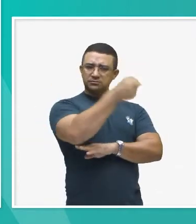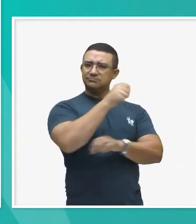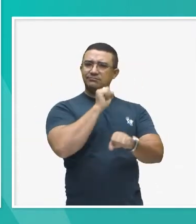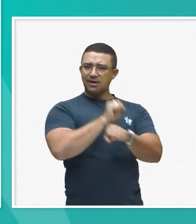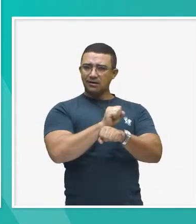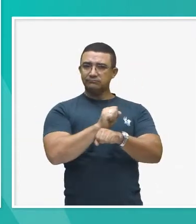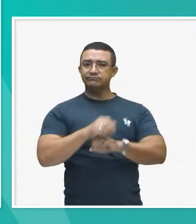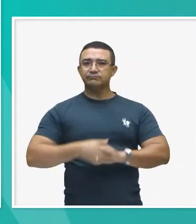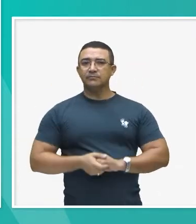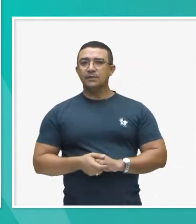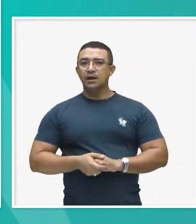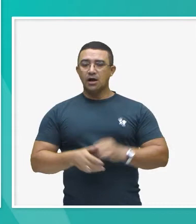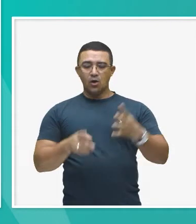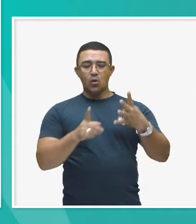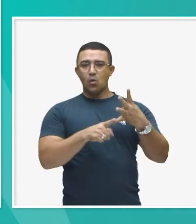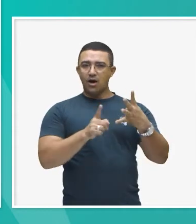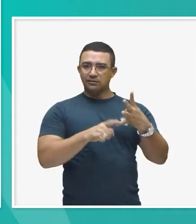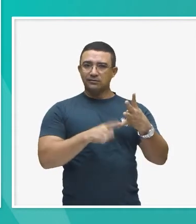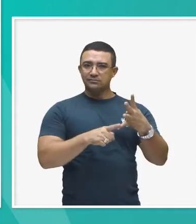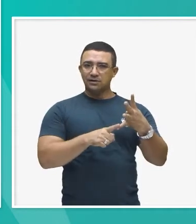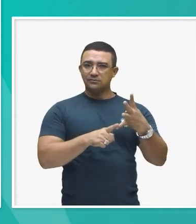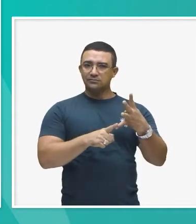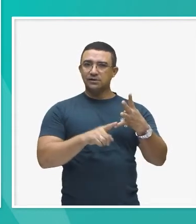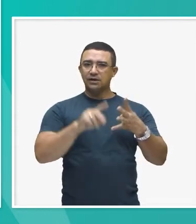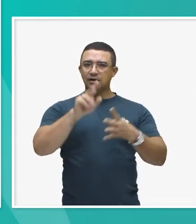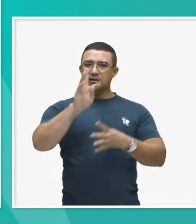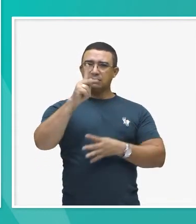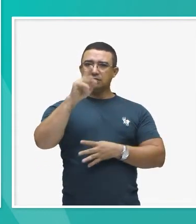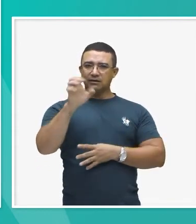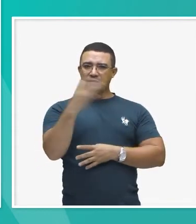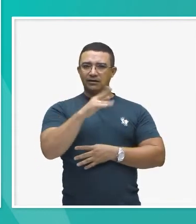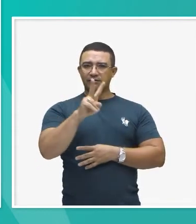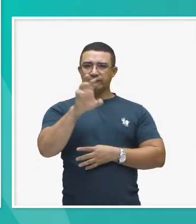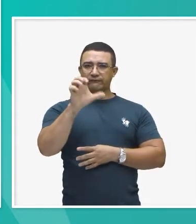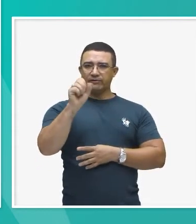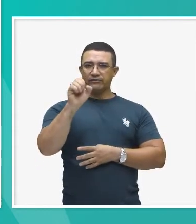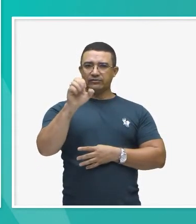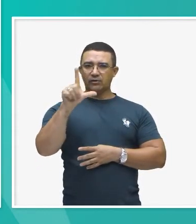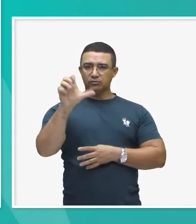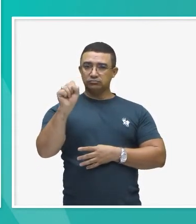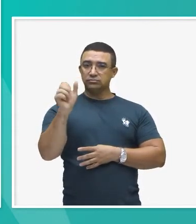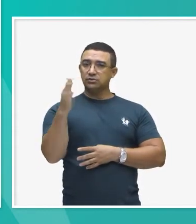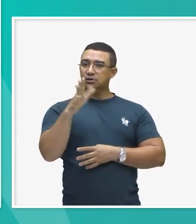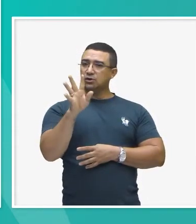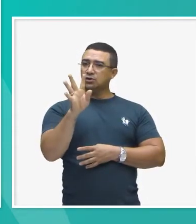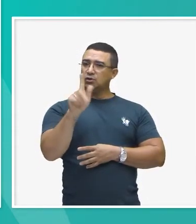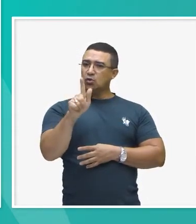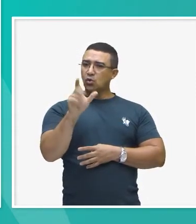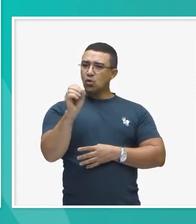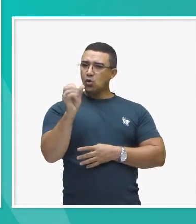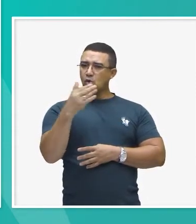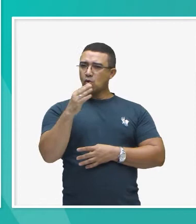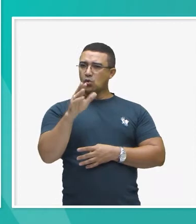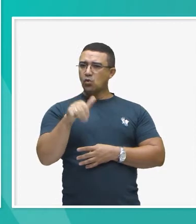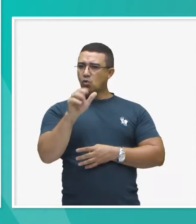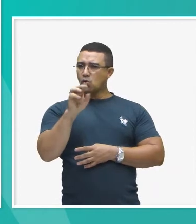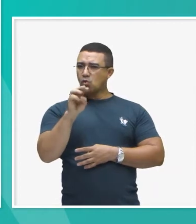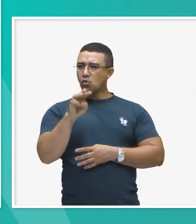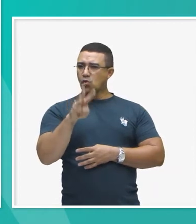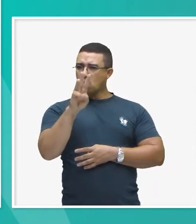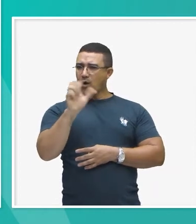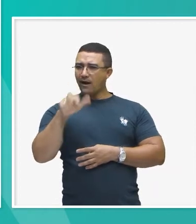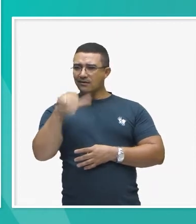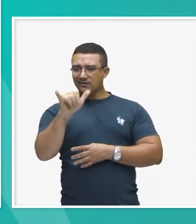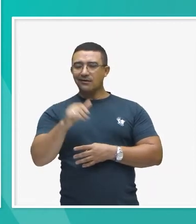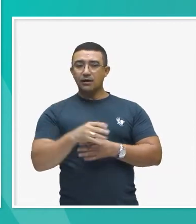vão embora, tá bom? Então aí, gente, vocês entenderam agora com certeza, né, o que foi que aconteceu naquela situação,